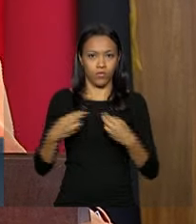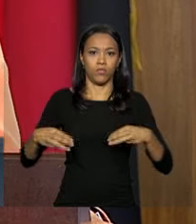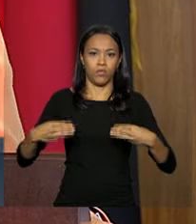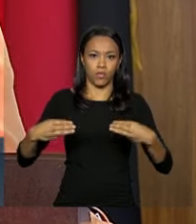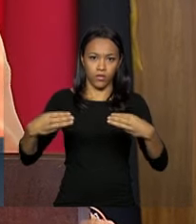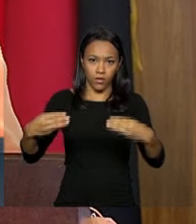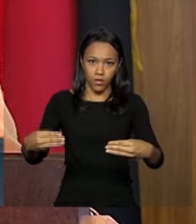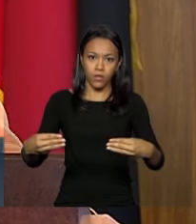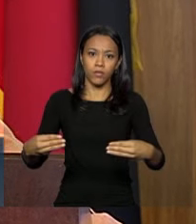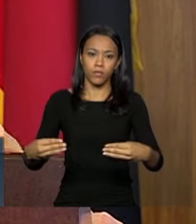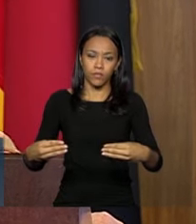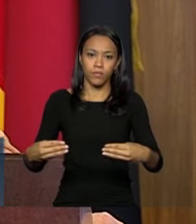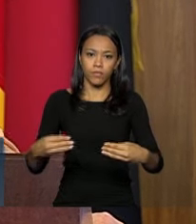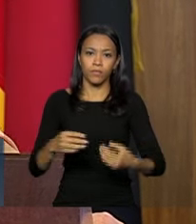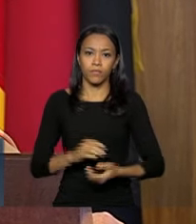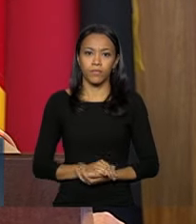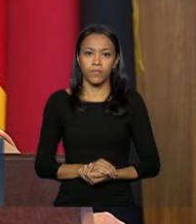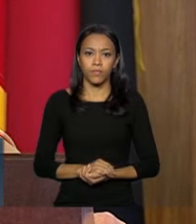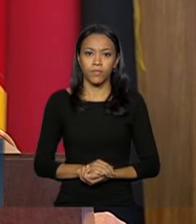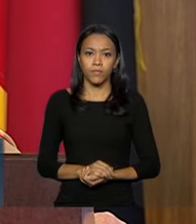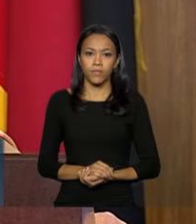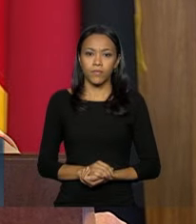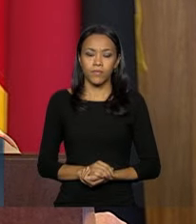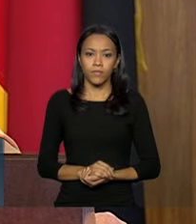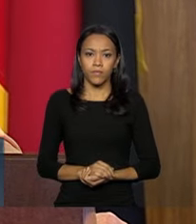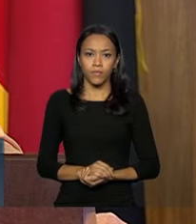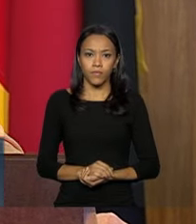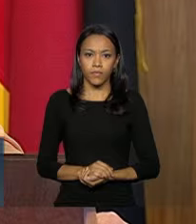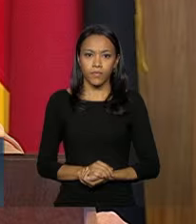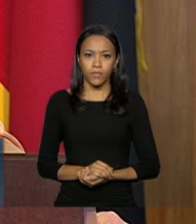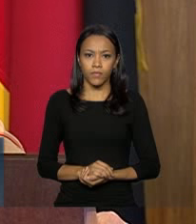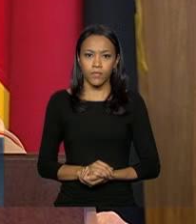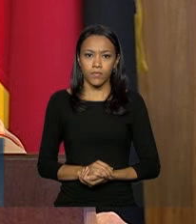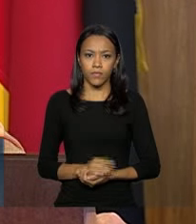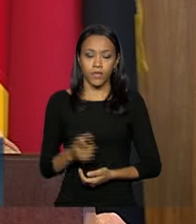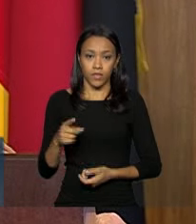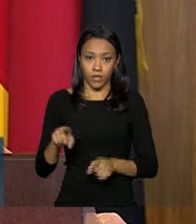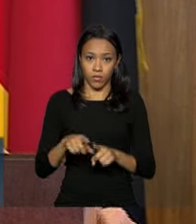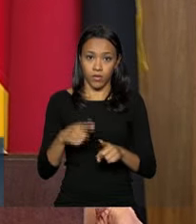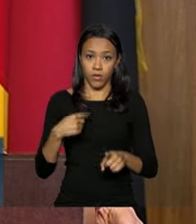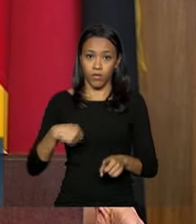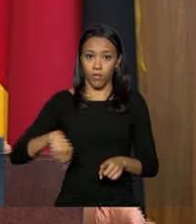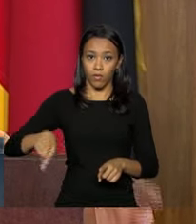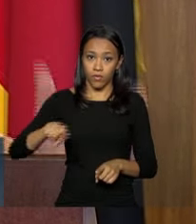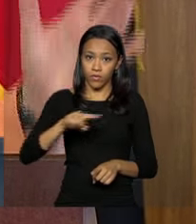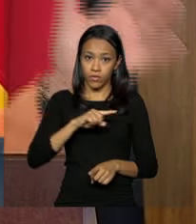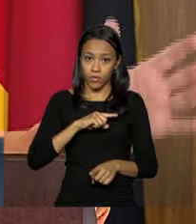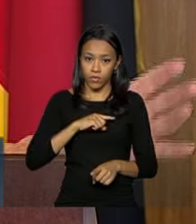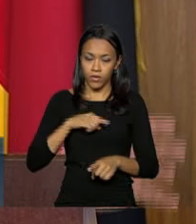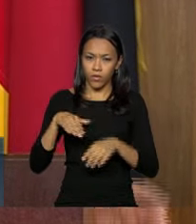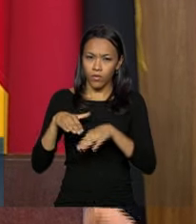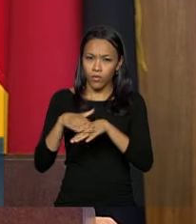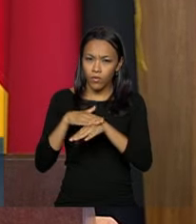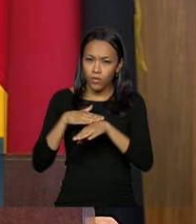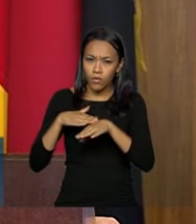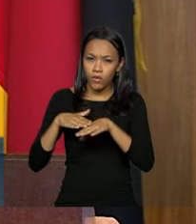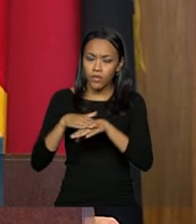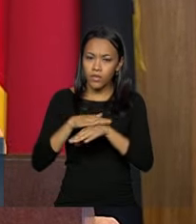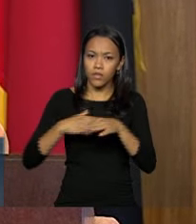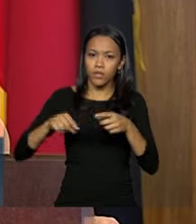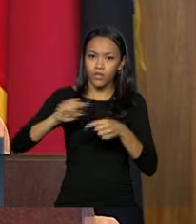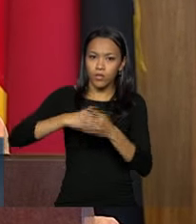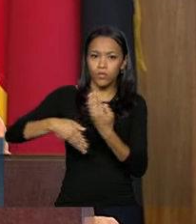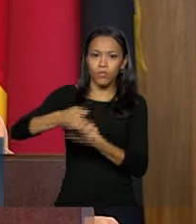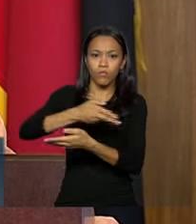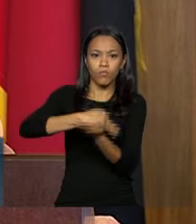política ambiental, da pesquisa, da educação. Mas nestas consultas intergovernamentais